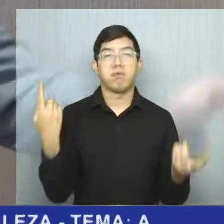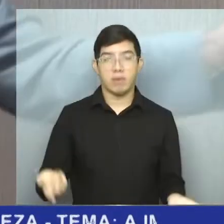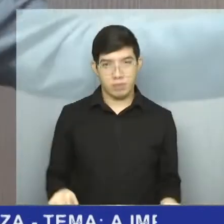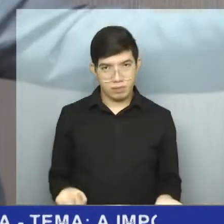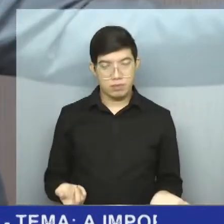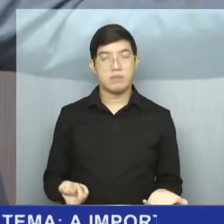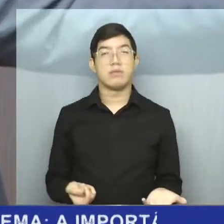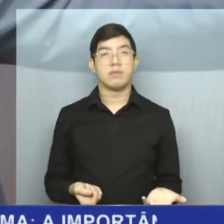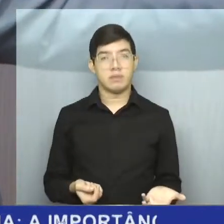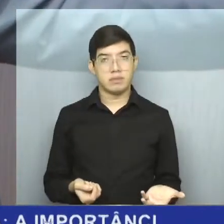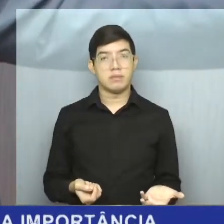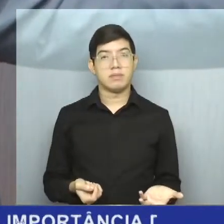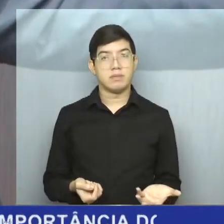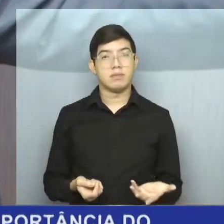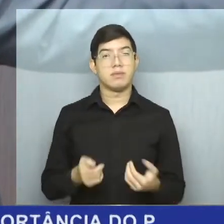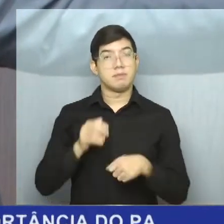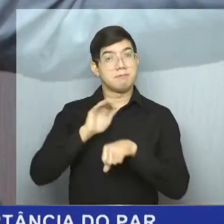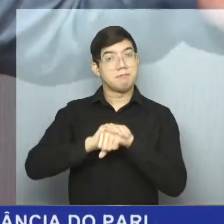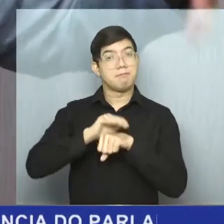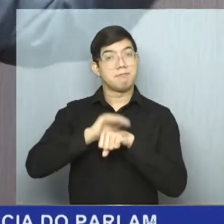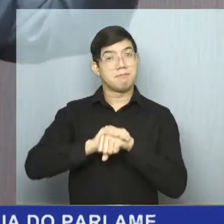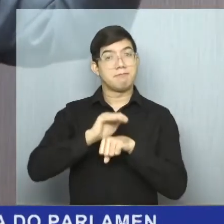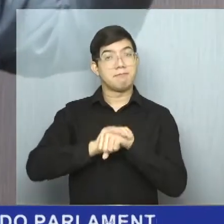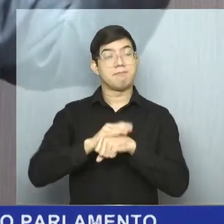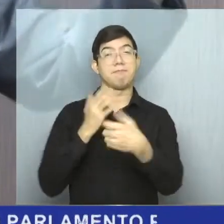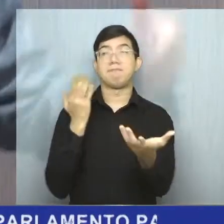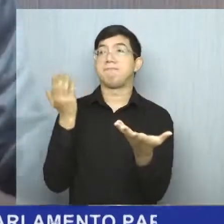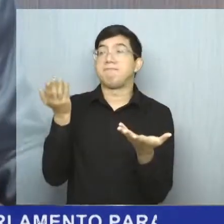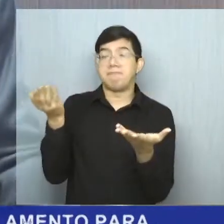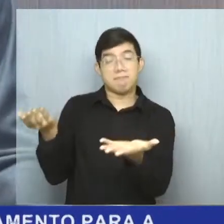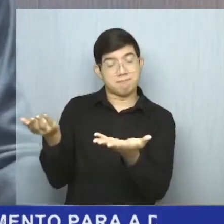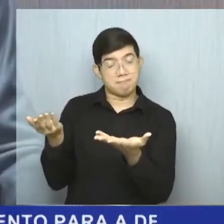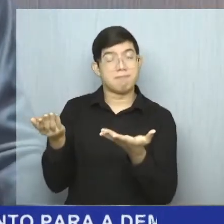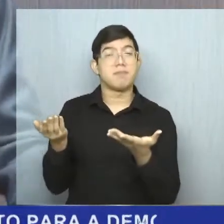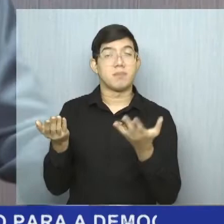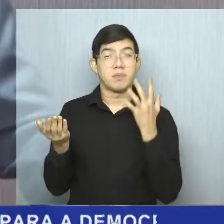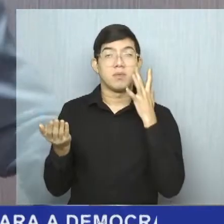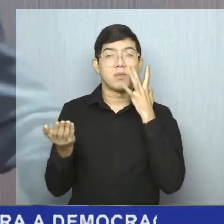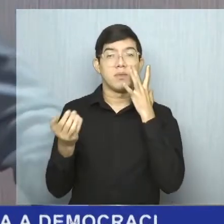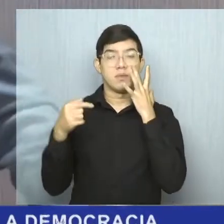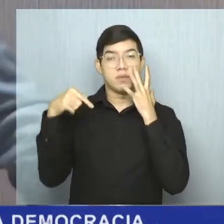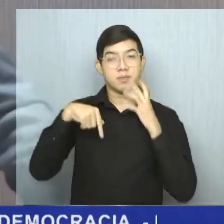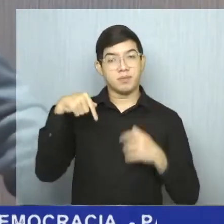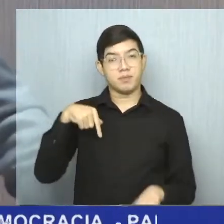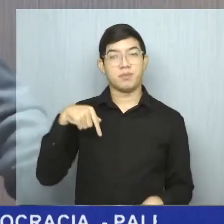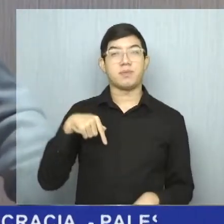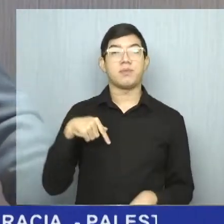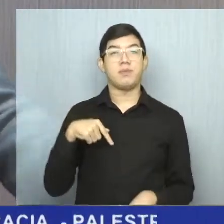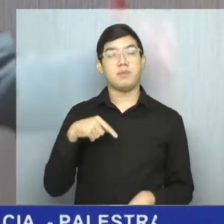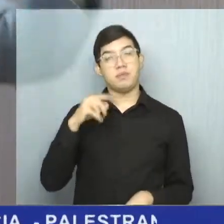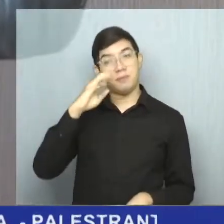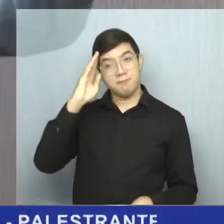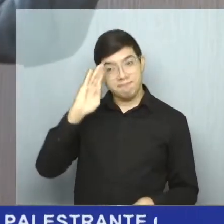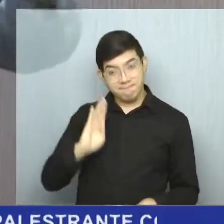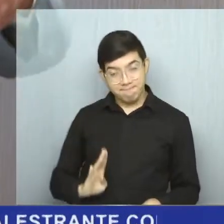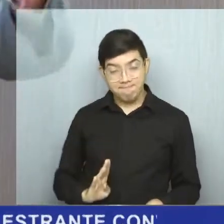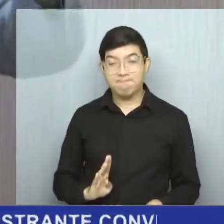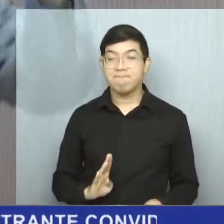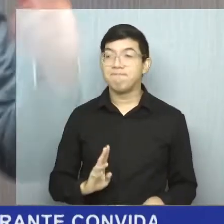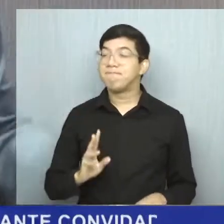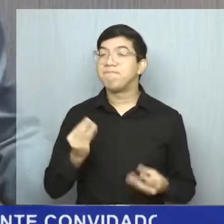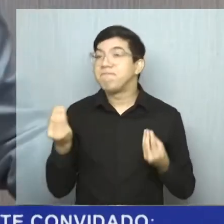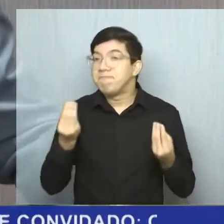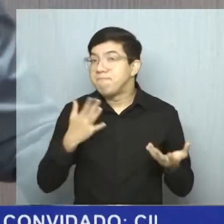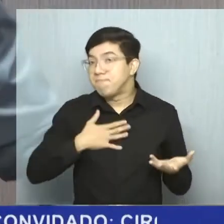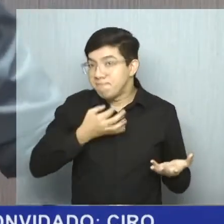uma caricatura do que está acontecendo aí, mas no drama econômico brasileiro, meu compatriota, meu irmão cearense, meu irmão brasileiro, pelo fio